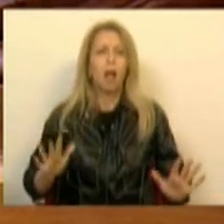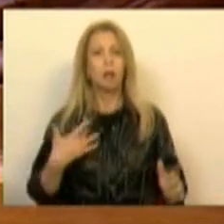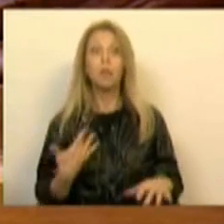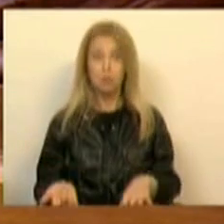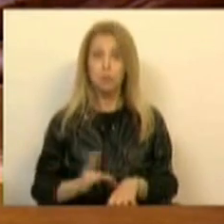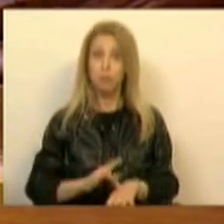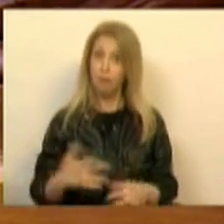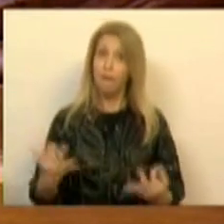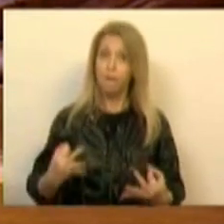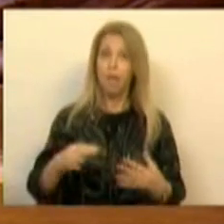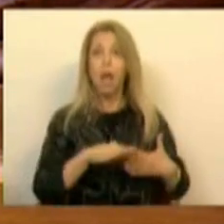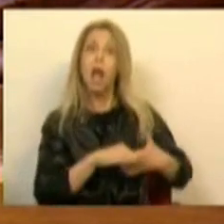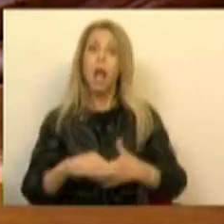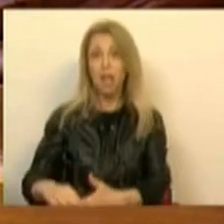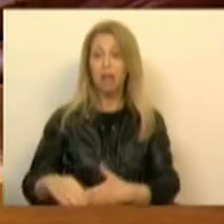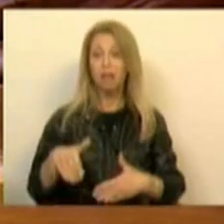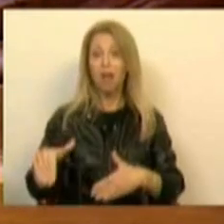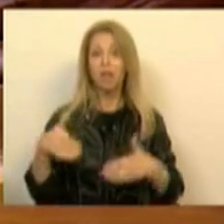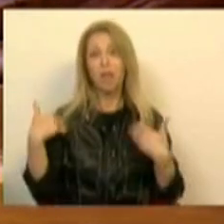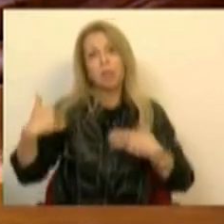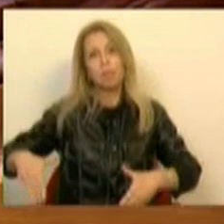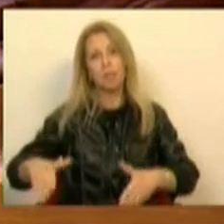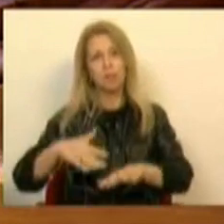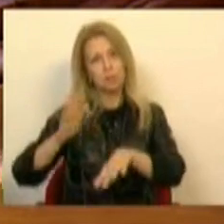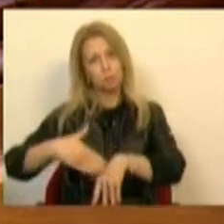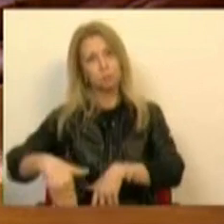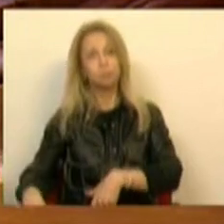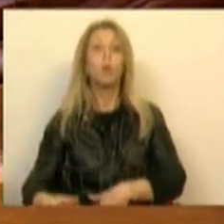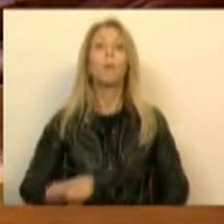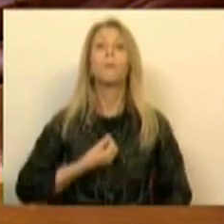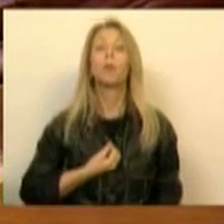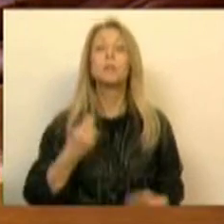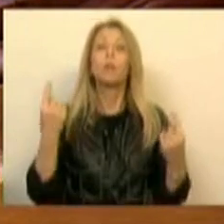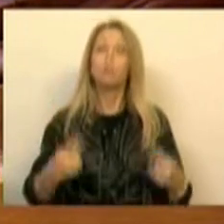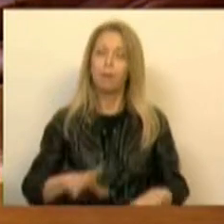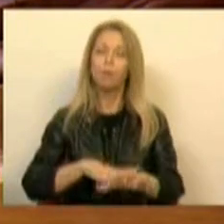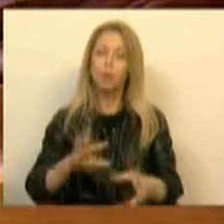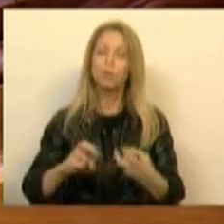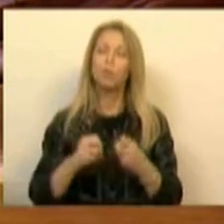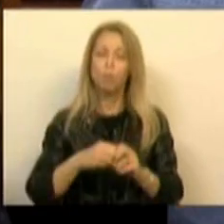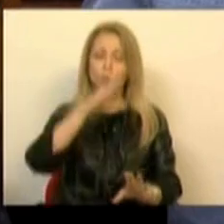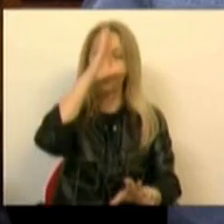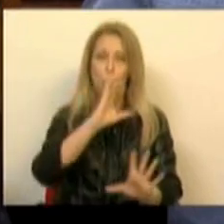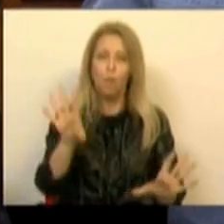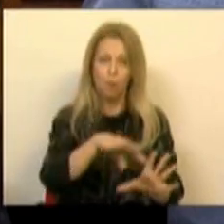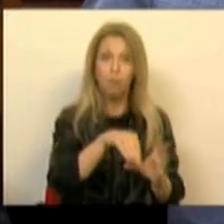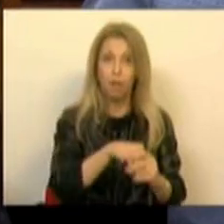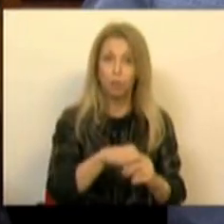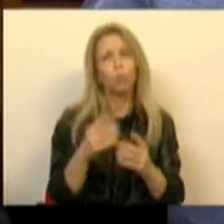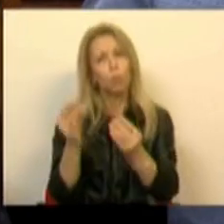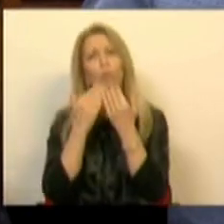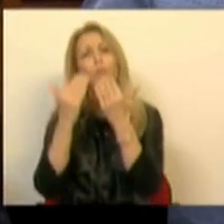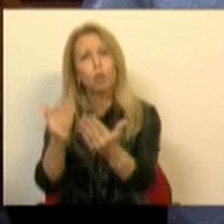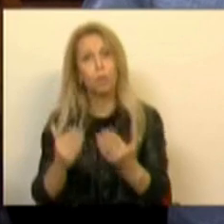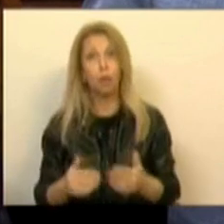líder demissionário da Iniciativa Liberal estar preocupado com problemas no Governo. Muito obrigado. Mas a